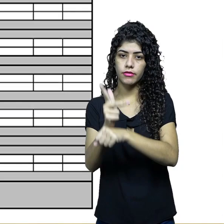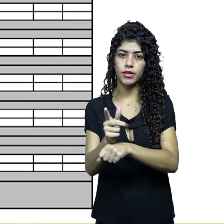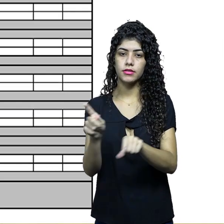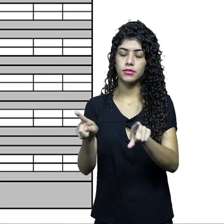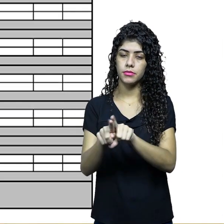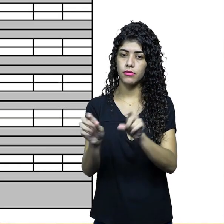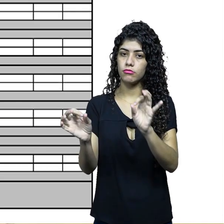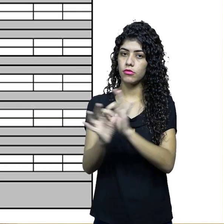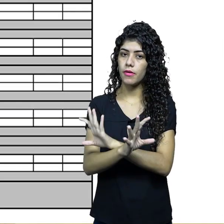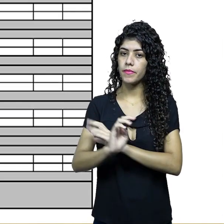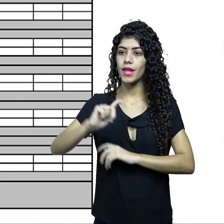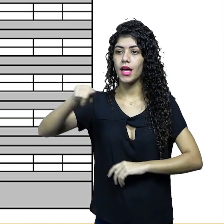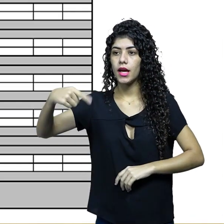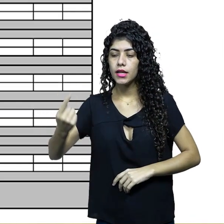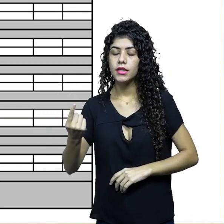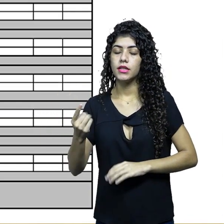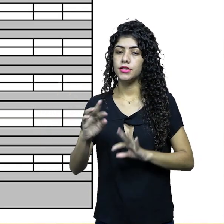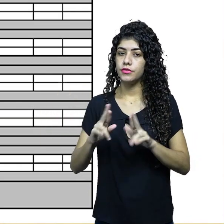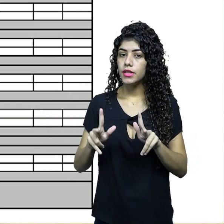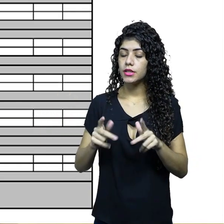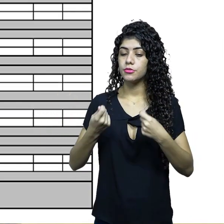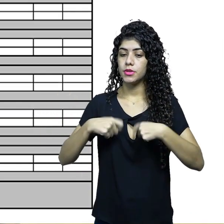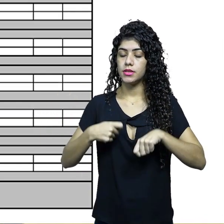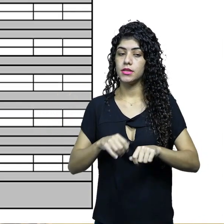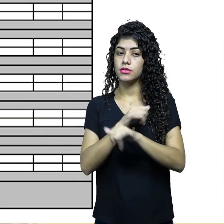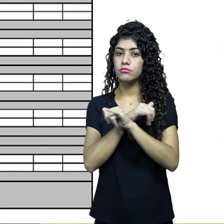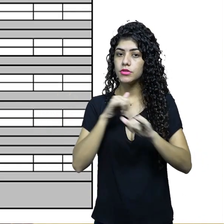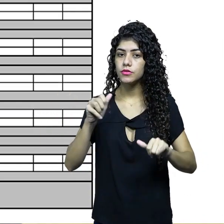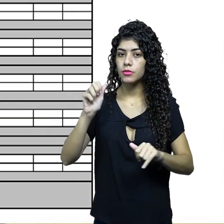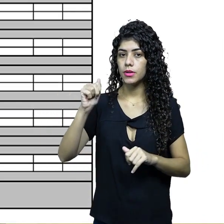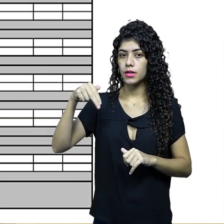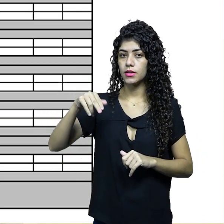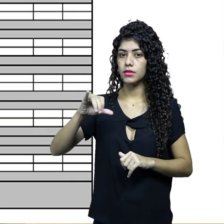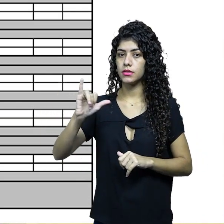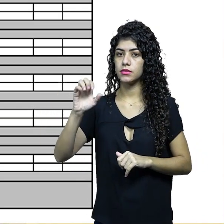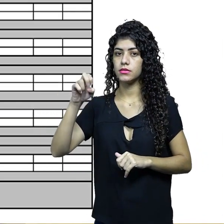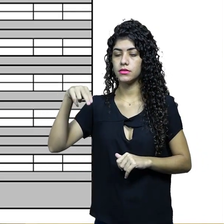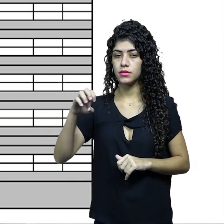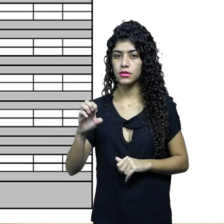vão ser finalizadas. Isso é uma outra questão. Então, eu preciso comunicar a Ancine